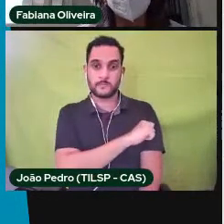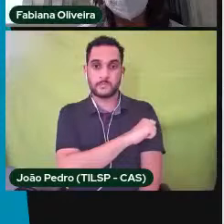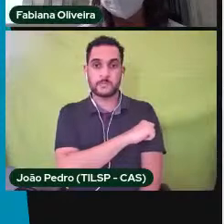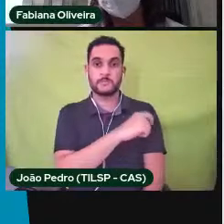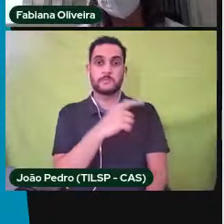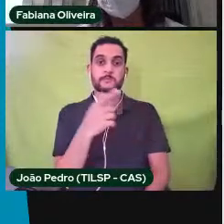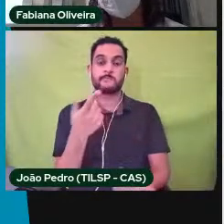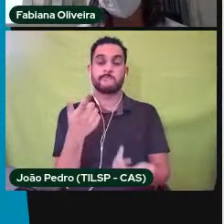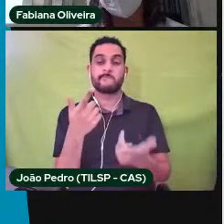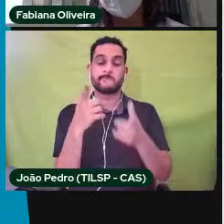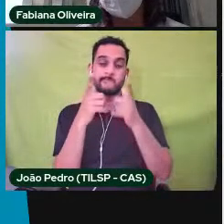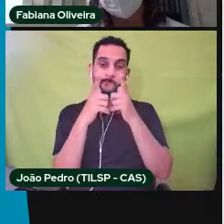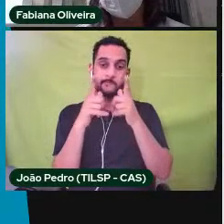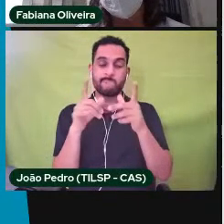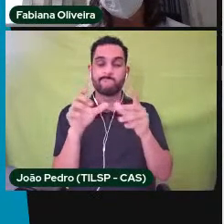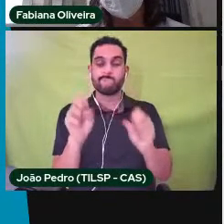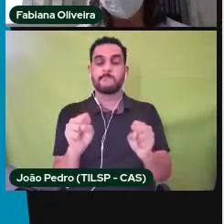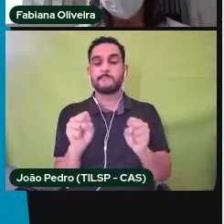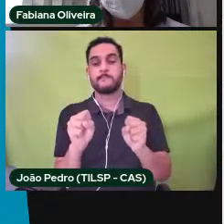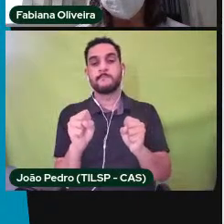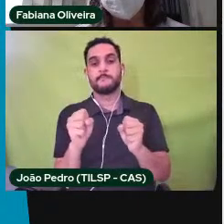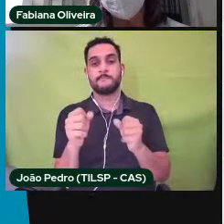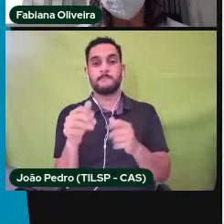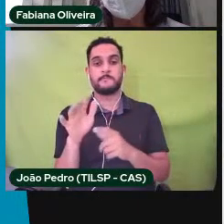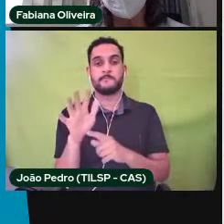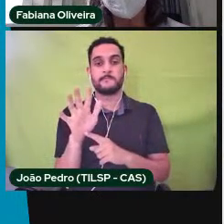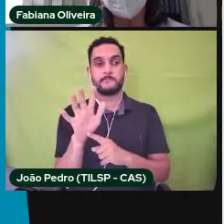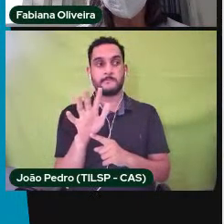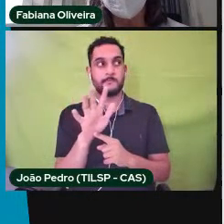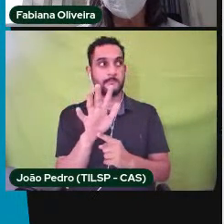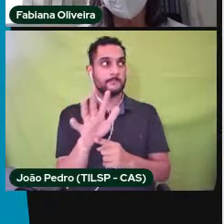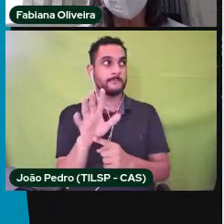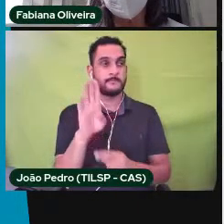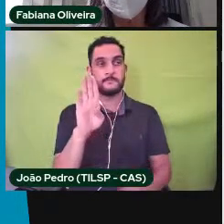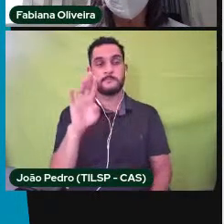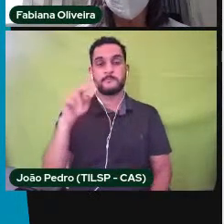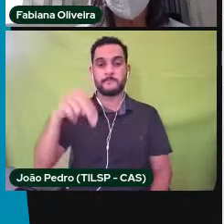linguagem que é trazida também pela BNCC.